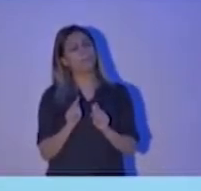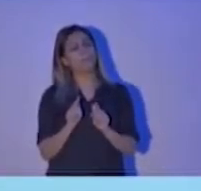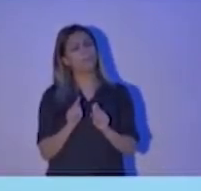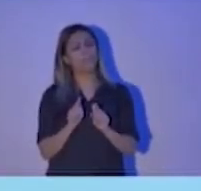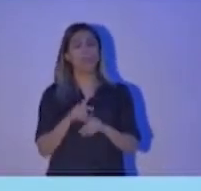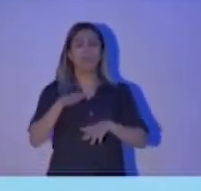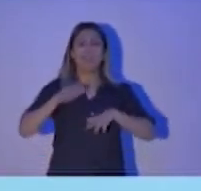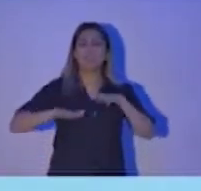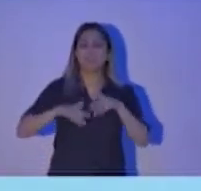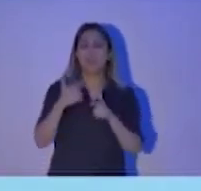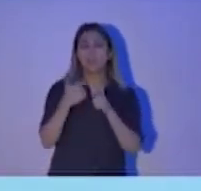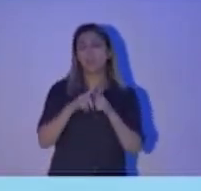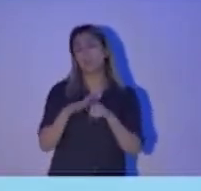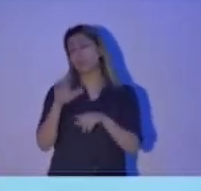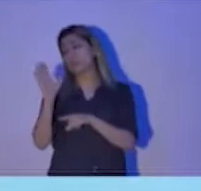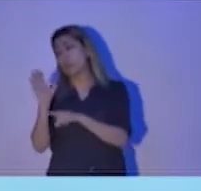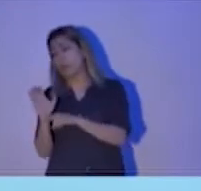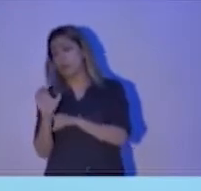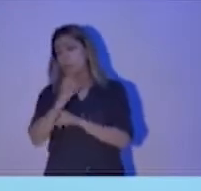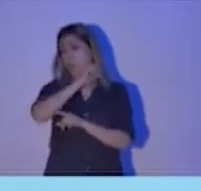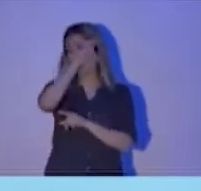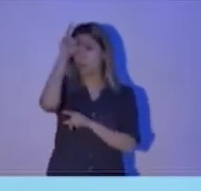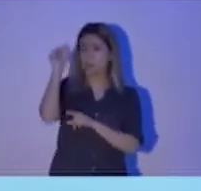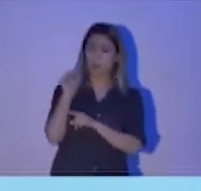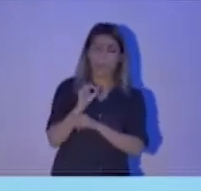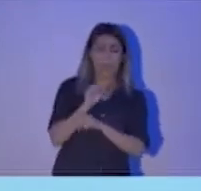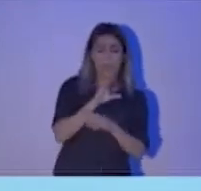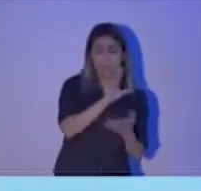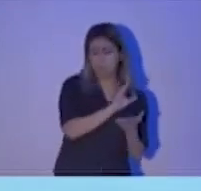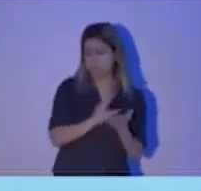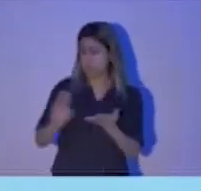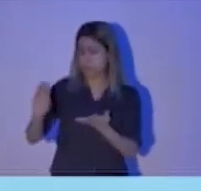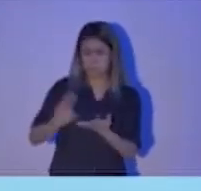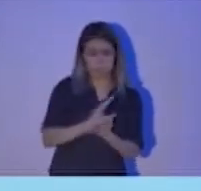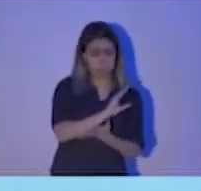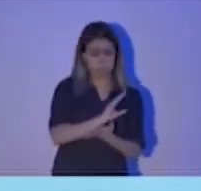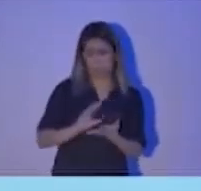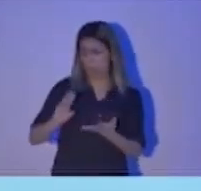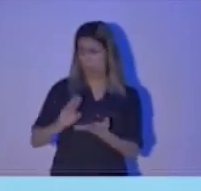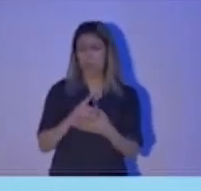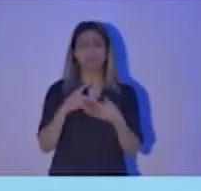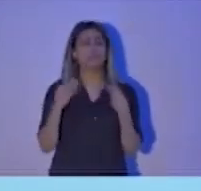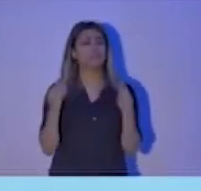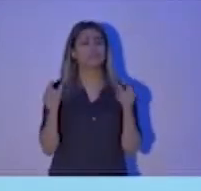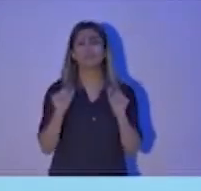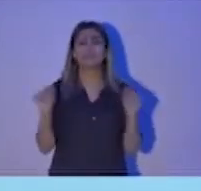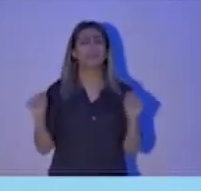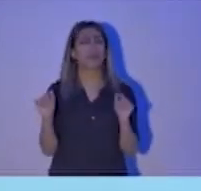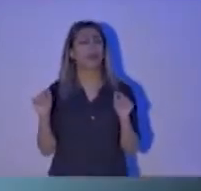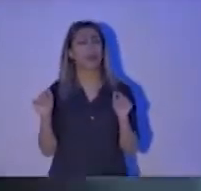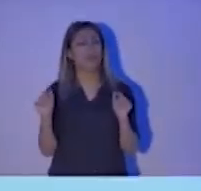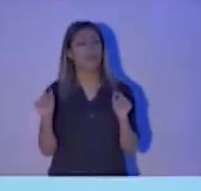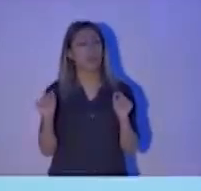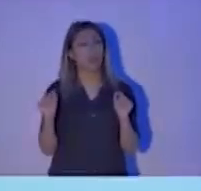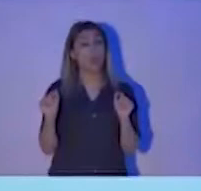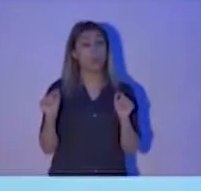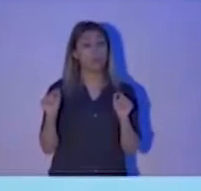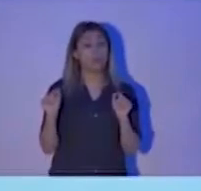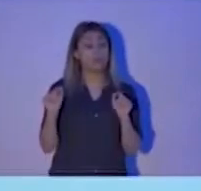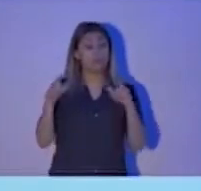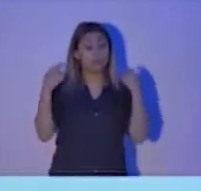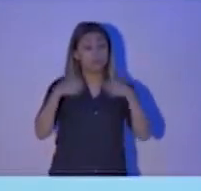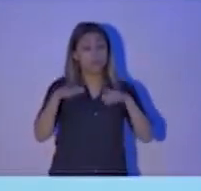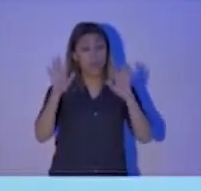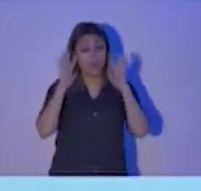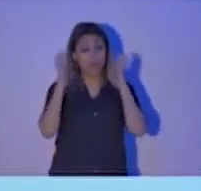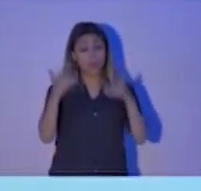Estado, o Estado ao município, o município não tem a quem passar, está lá no colo dos prefeitos, prefeitas, secretários, como resolver aquela